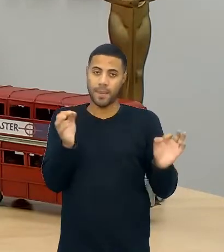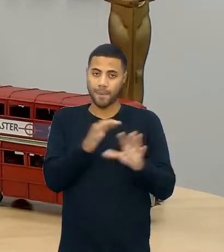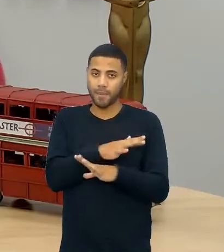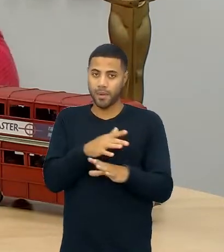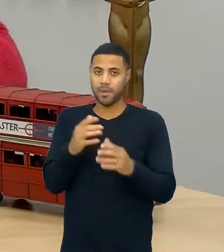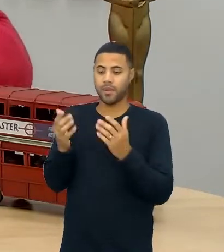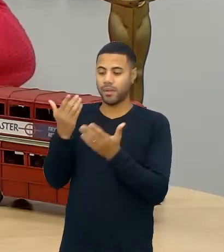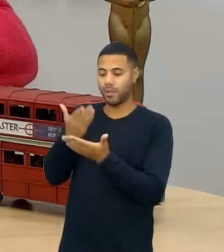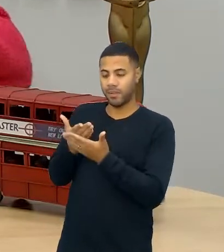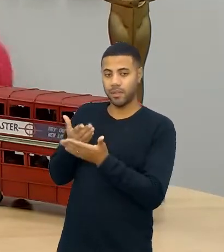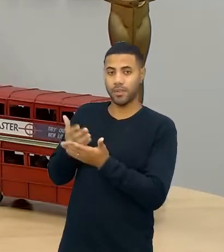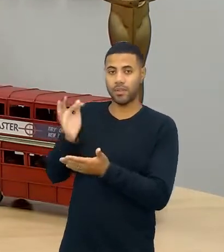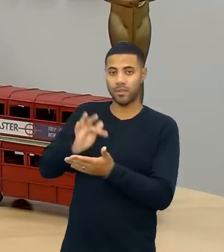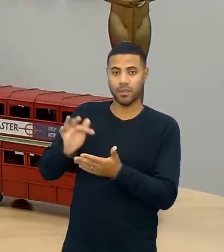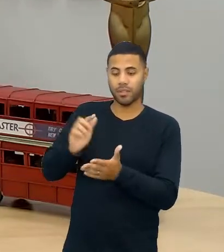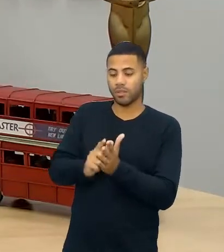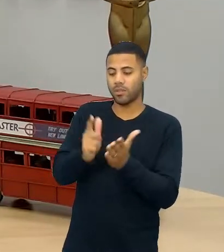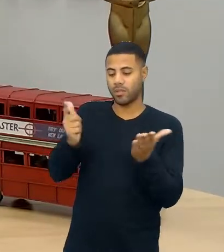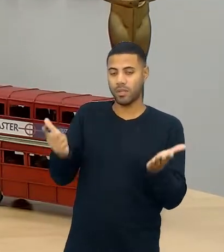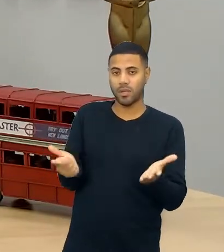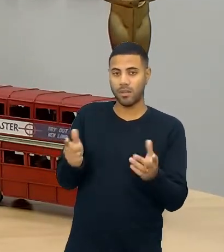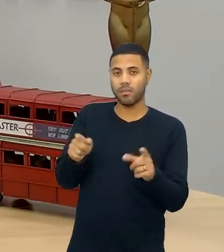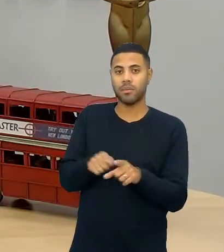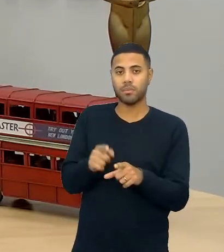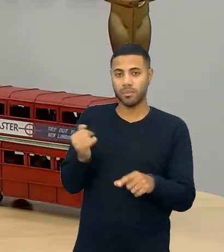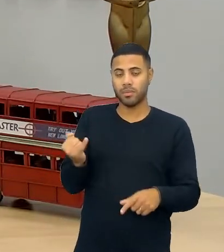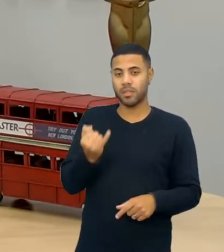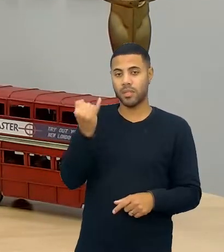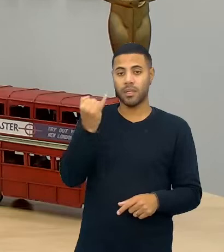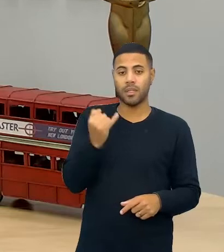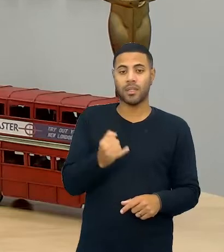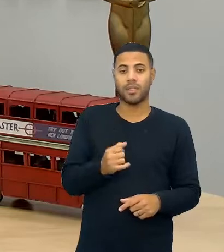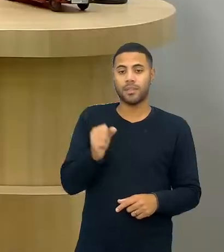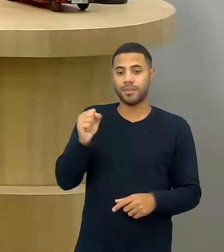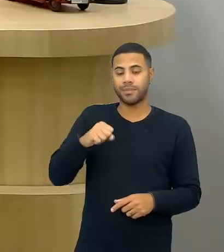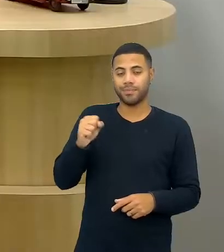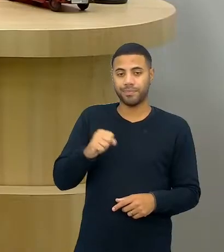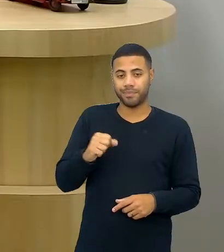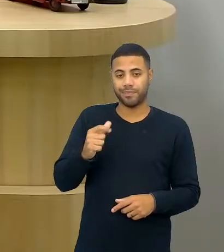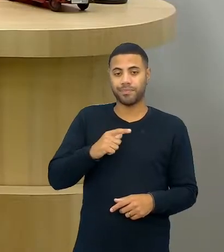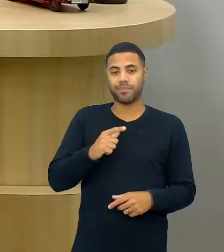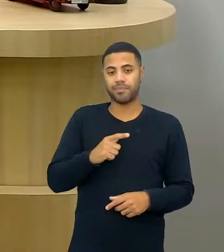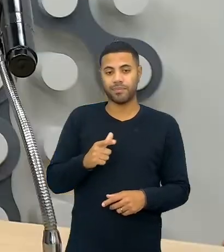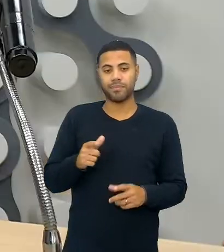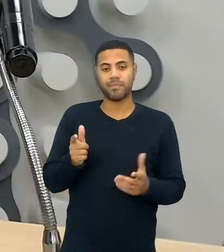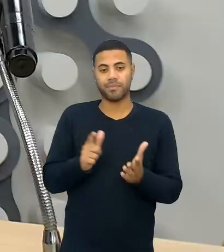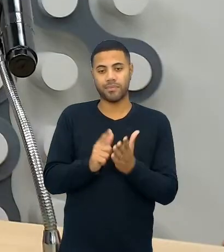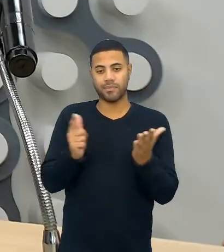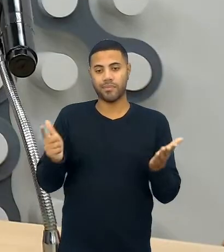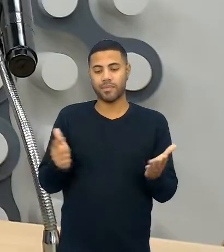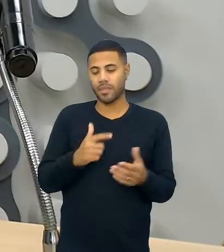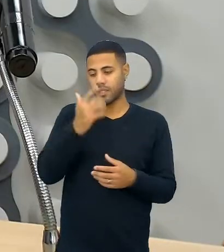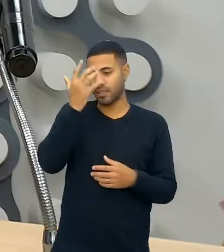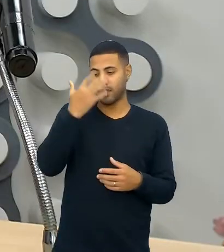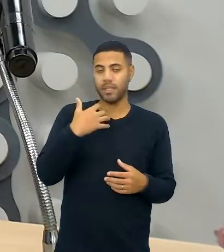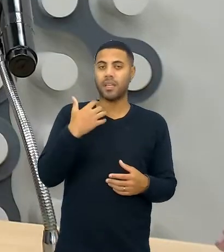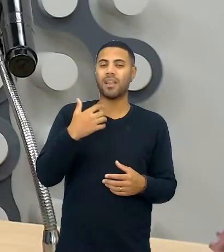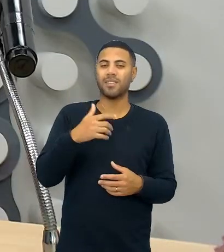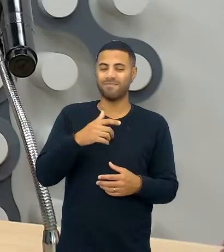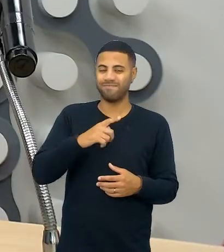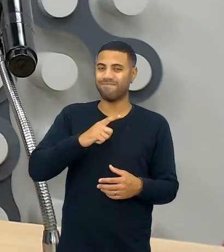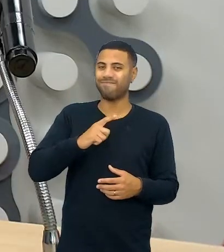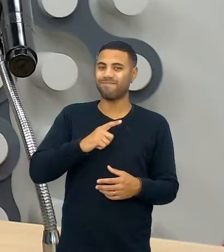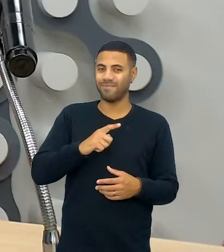busca do jornal esportivo, quem sabe, né? Dos novos desafios. Exato. E o jornalismo é tão sério, né? O jornalismo é